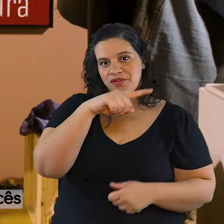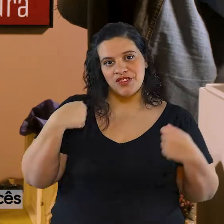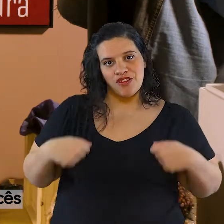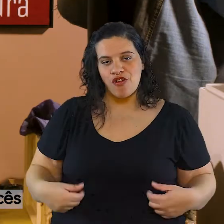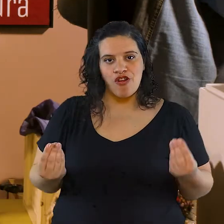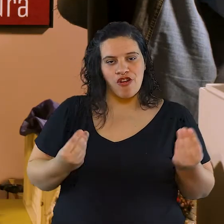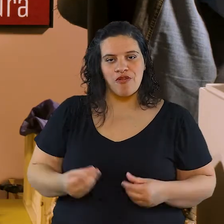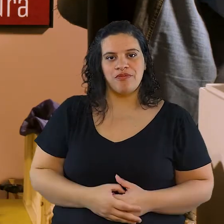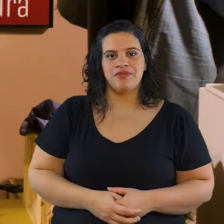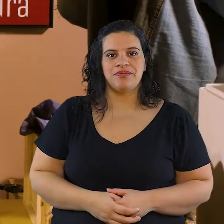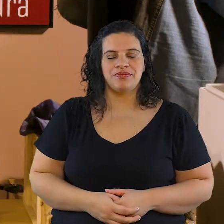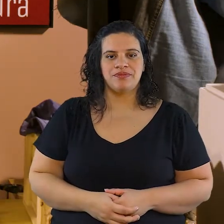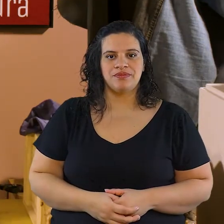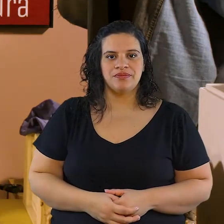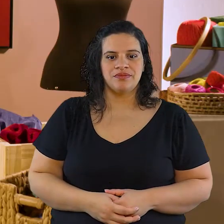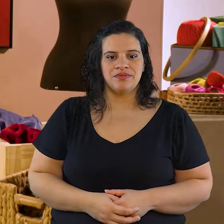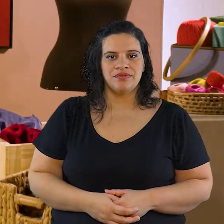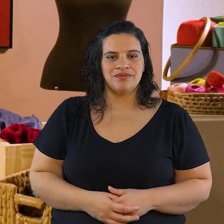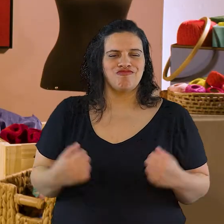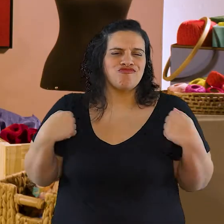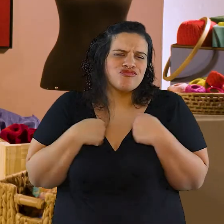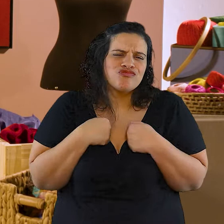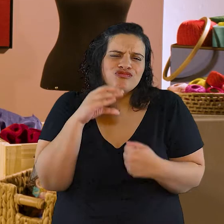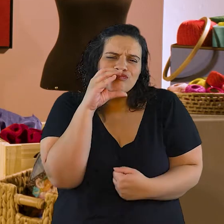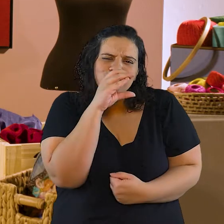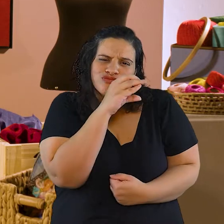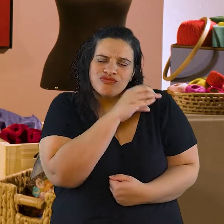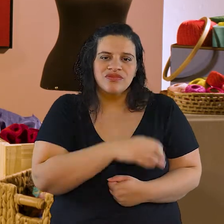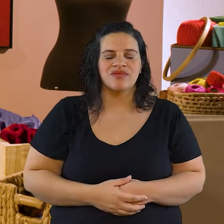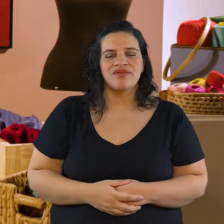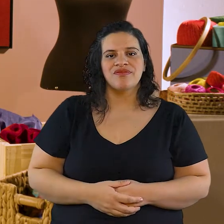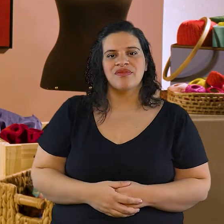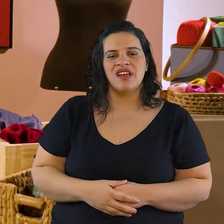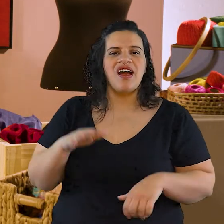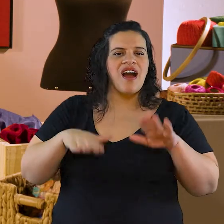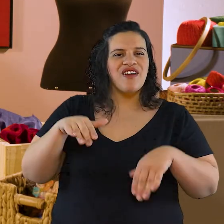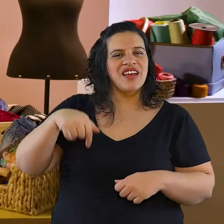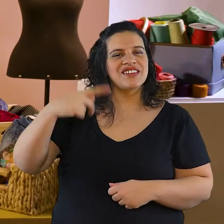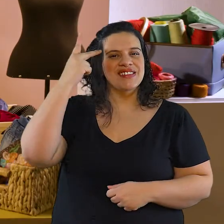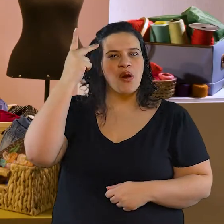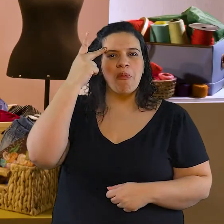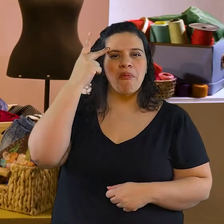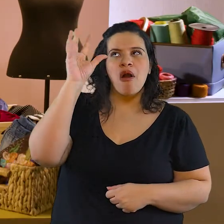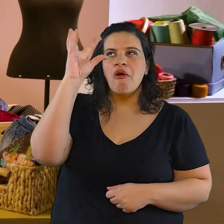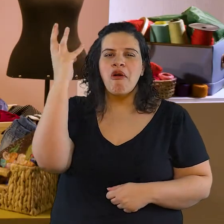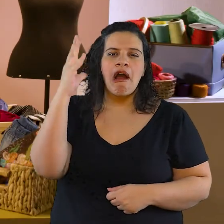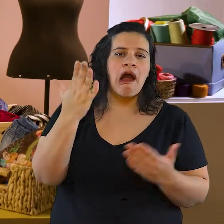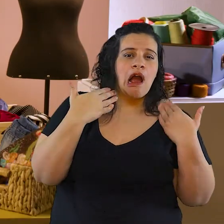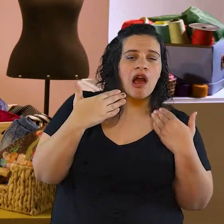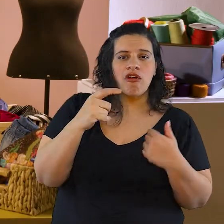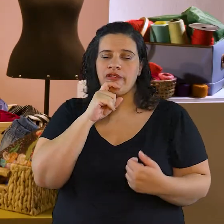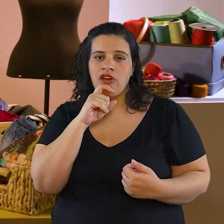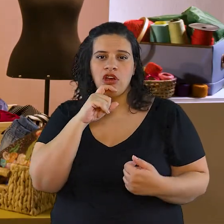vestir para vocês olharem o corpo. Ó, ele é super também aconchegante. Às vezes tá aqui em São